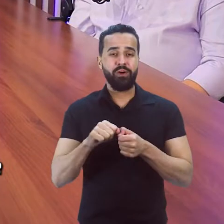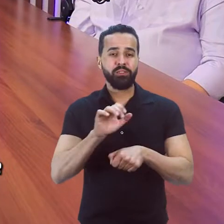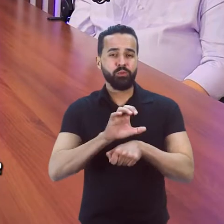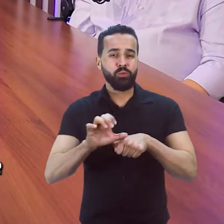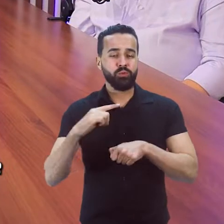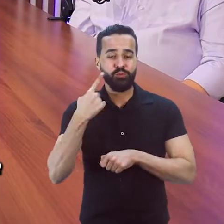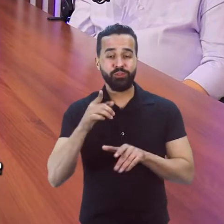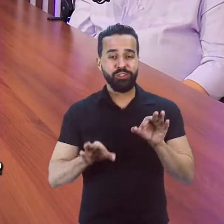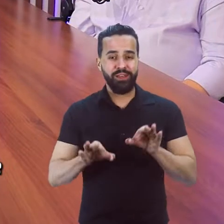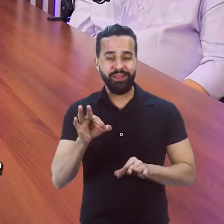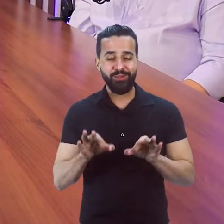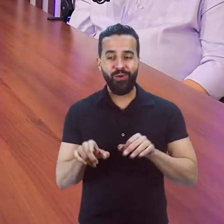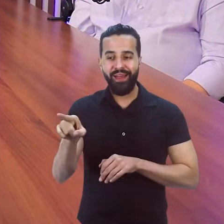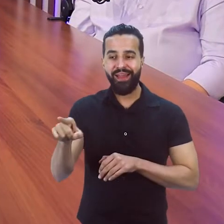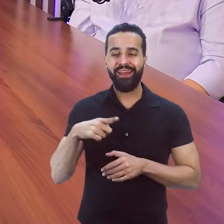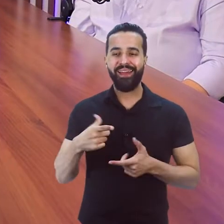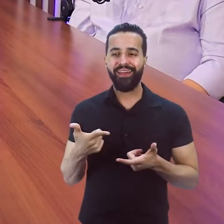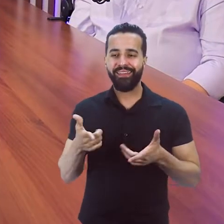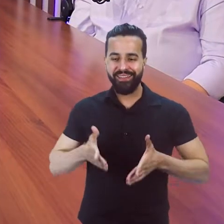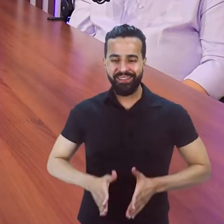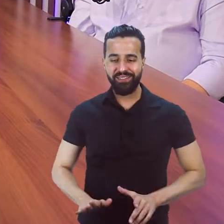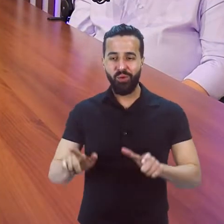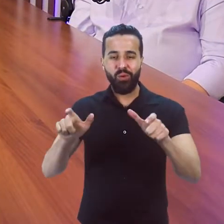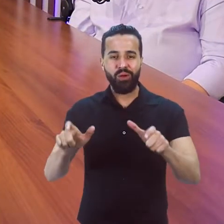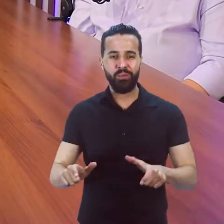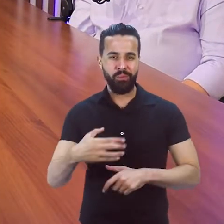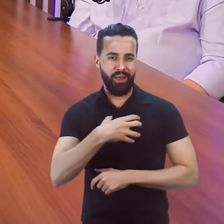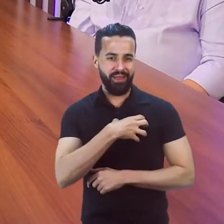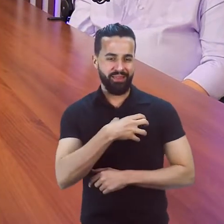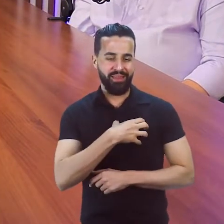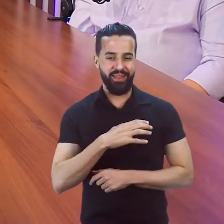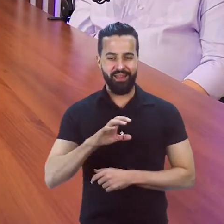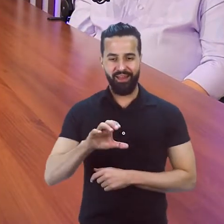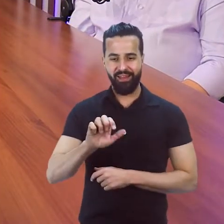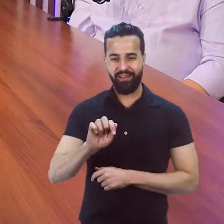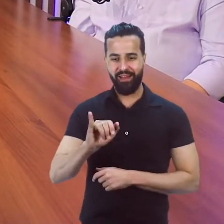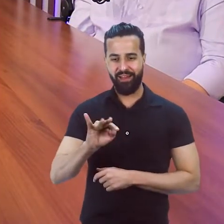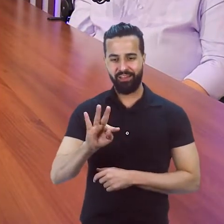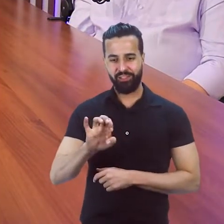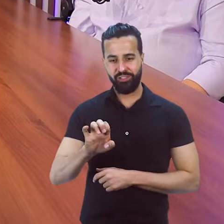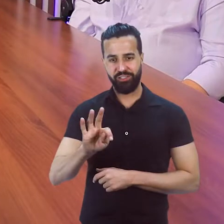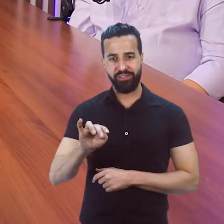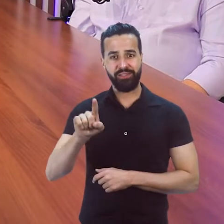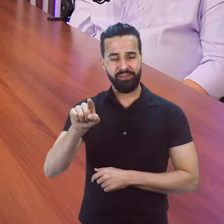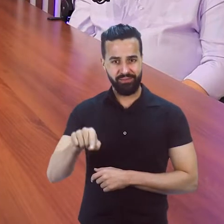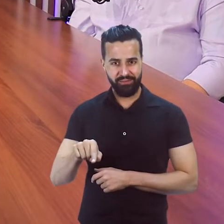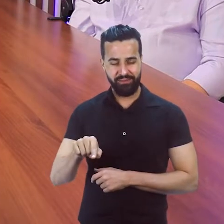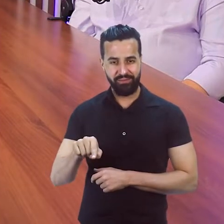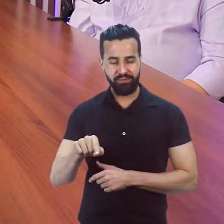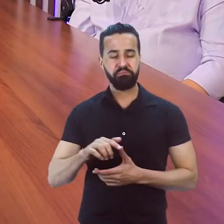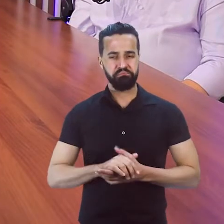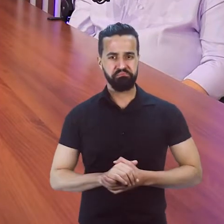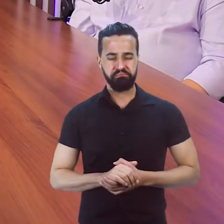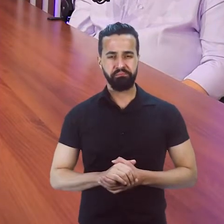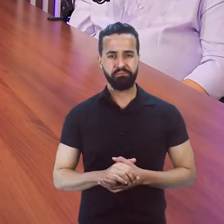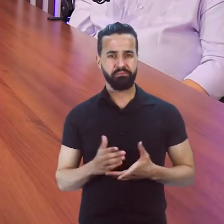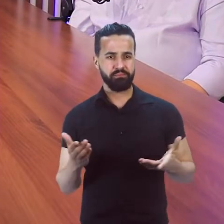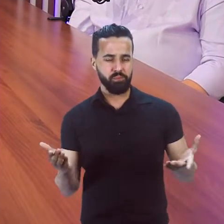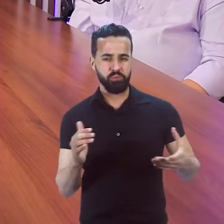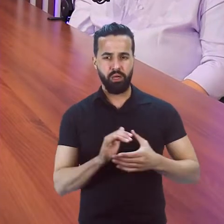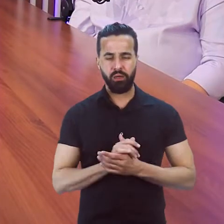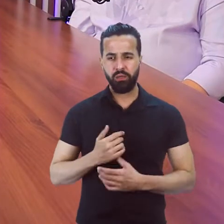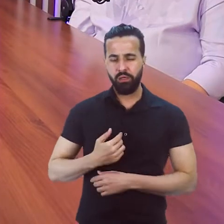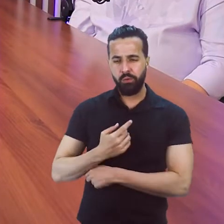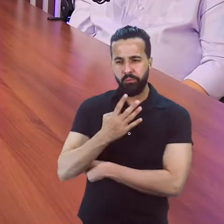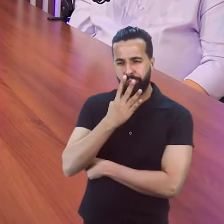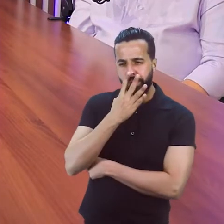outro colega dele é até de Caetité, acho que é isso mesmo. Caetité. E aí, rapaz, eu vendo esse